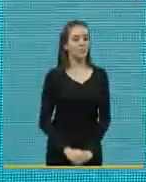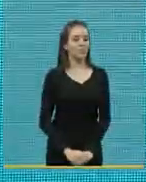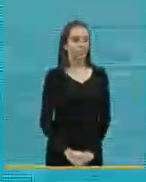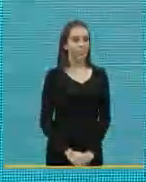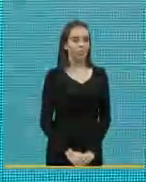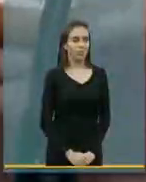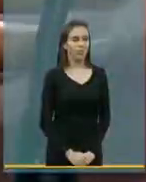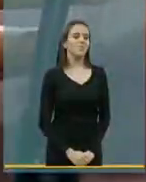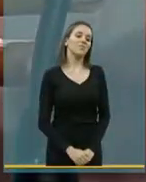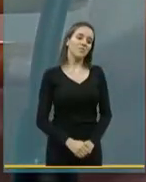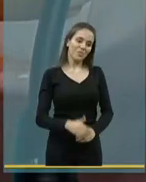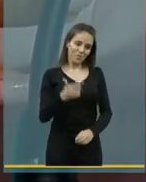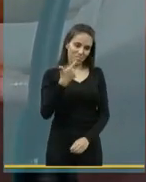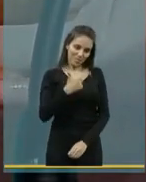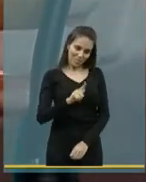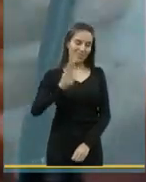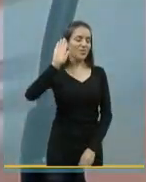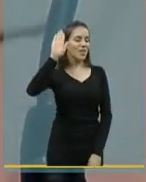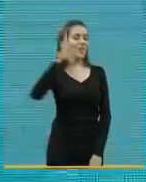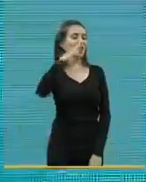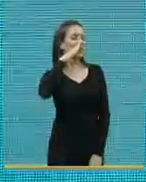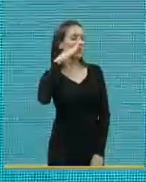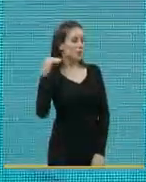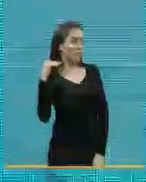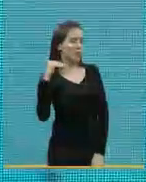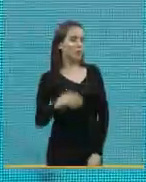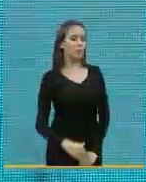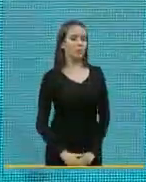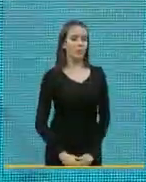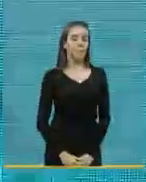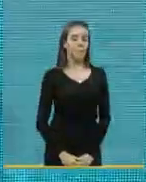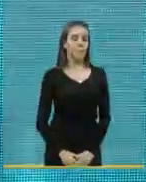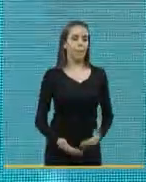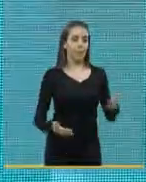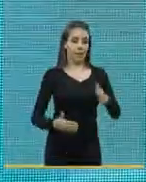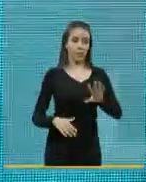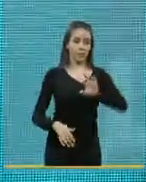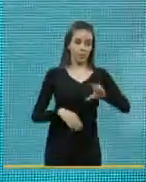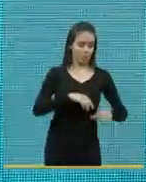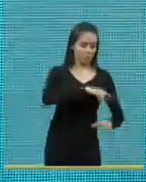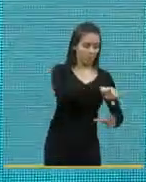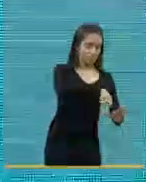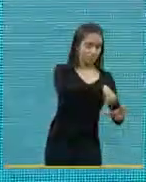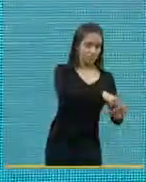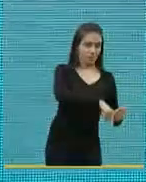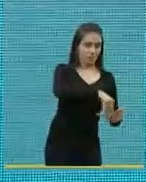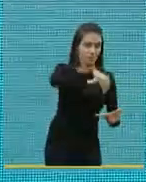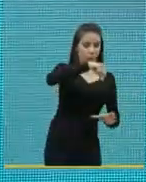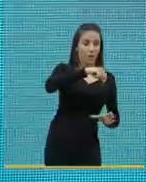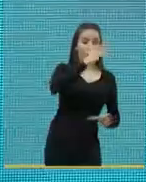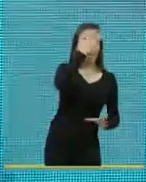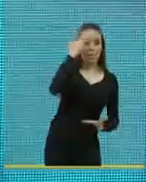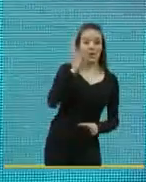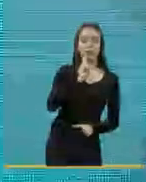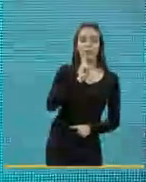é o candidato ciro gomes agora vou sortear quem vai responder